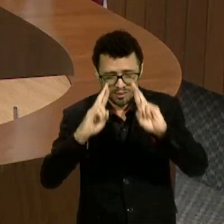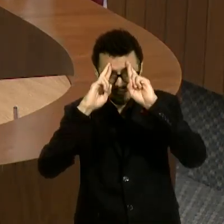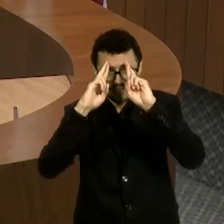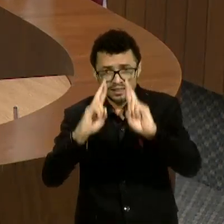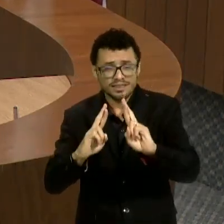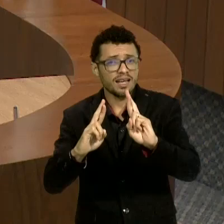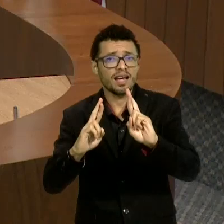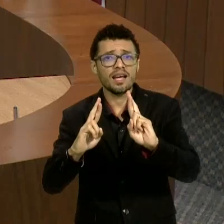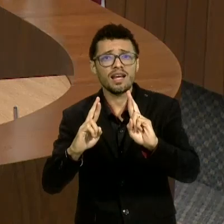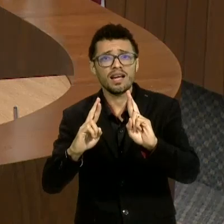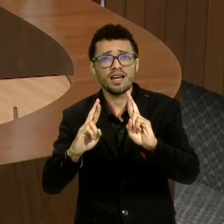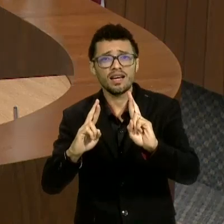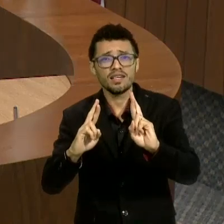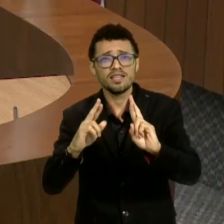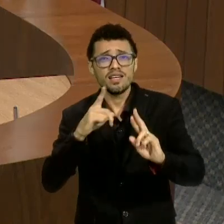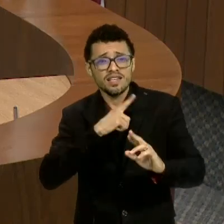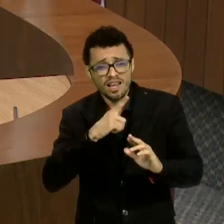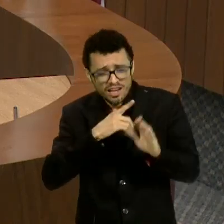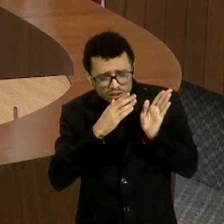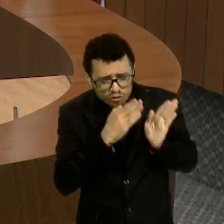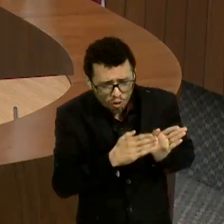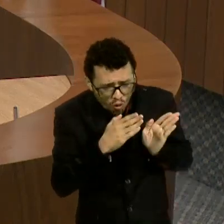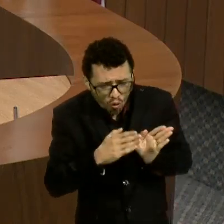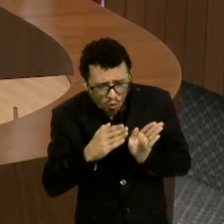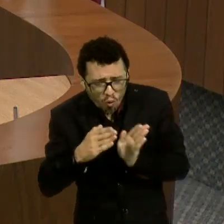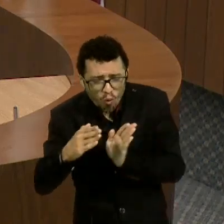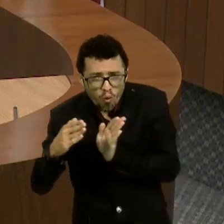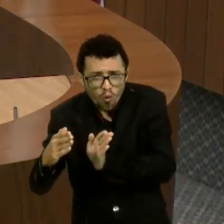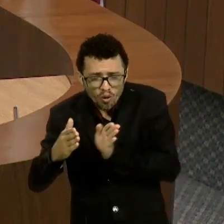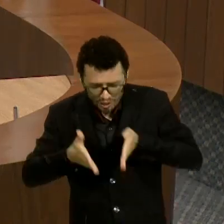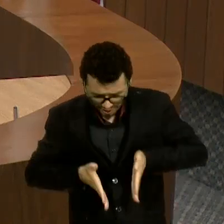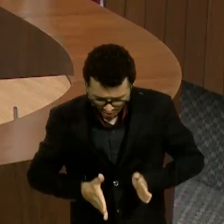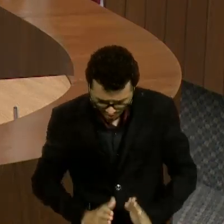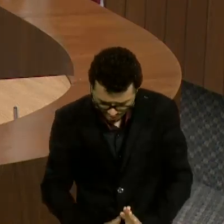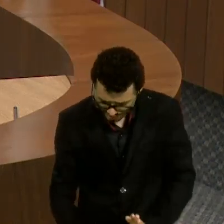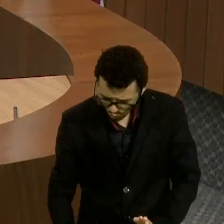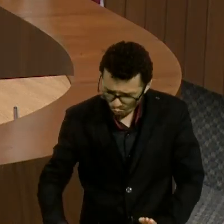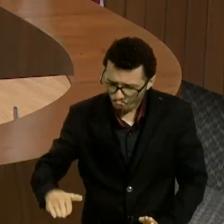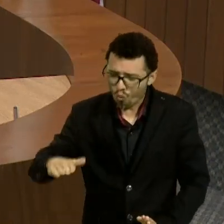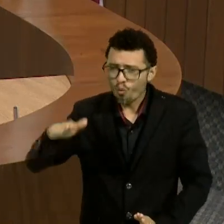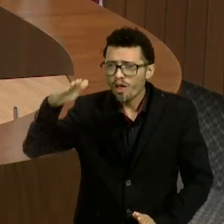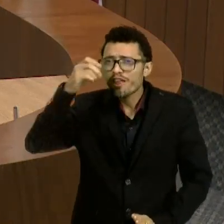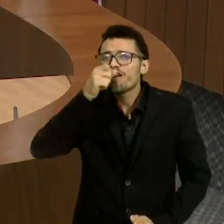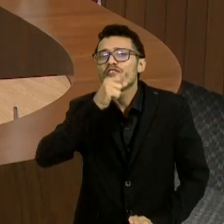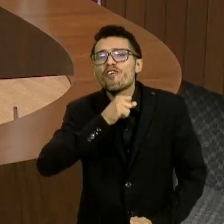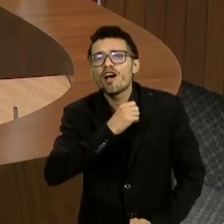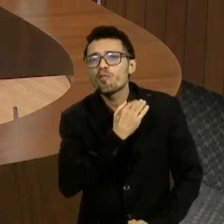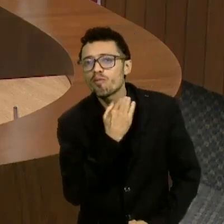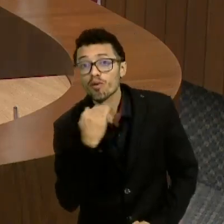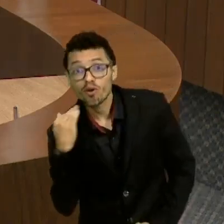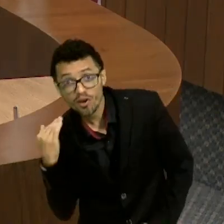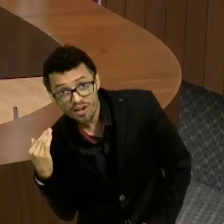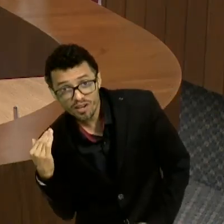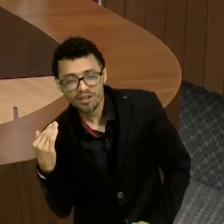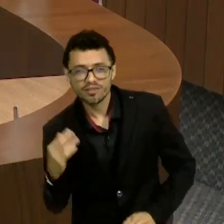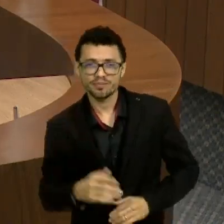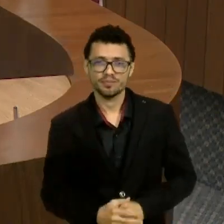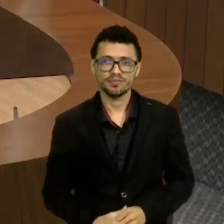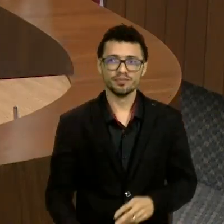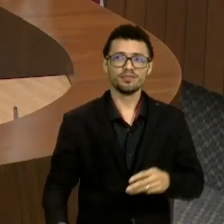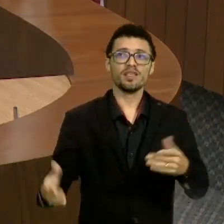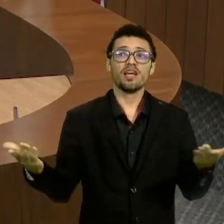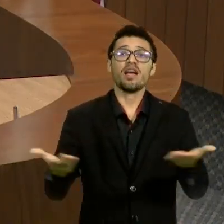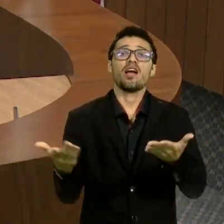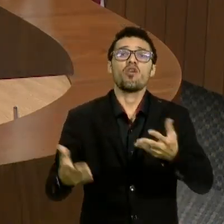desde concepção até a morte natural mas eu vou trazer a visão do direito do